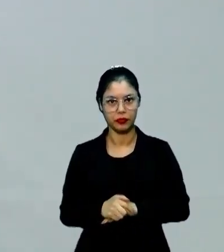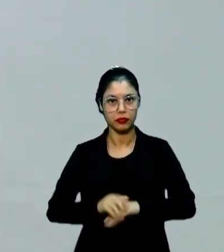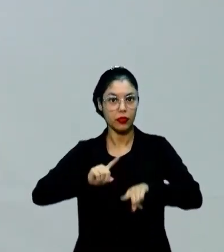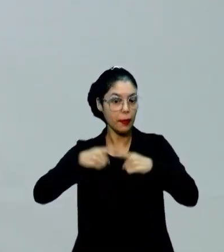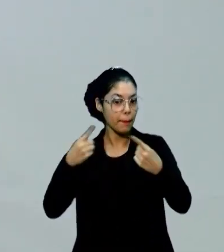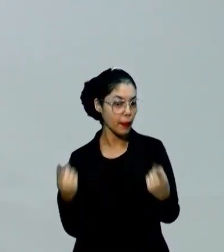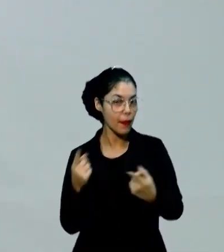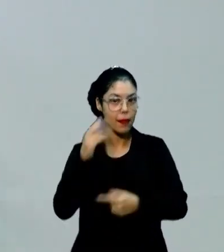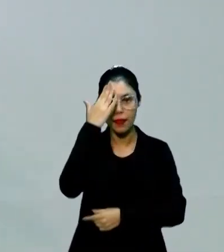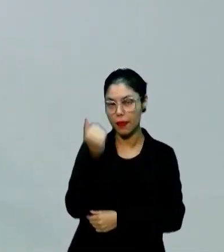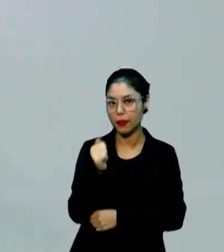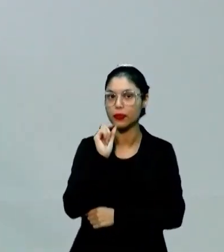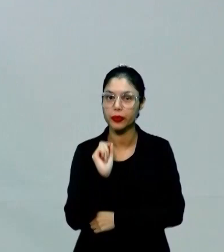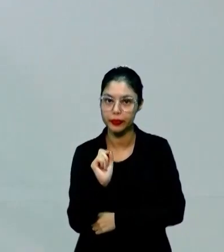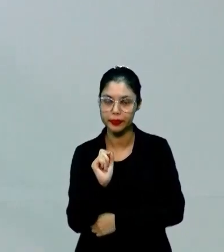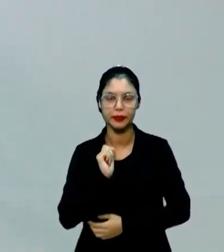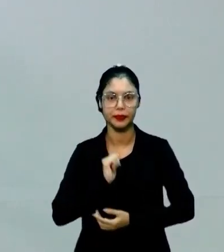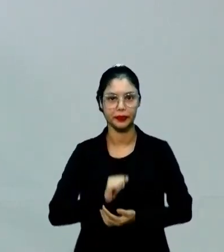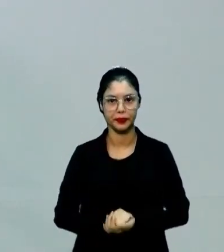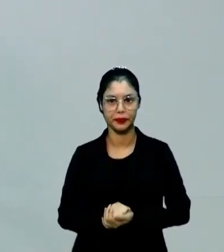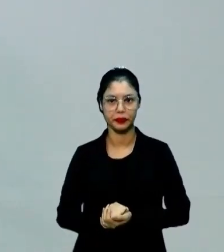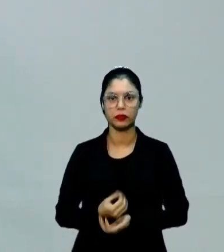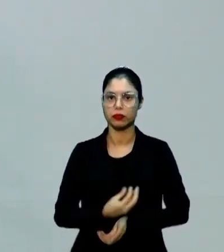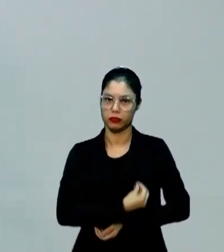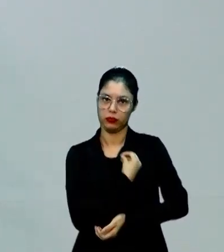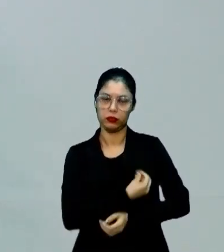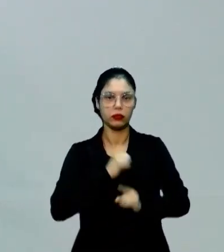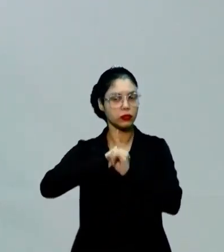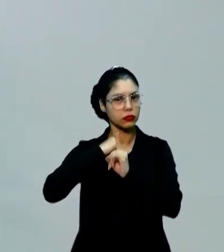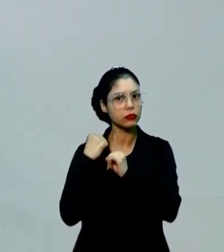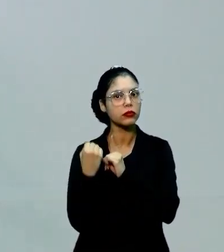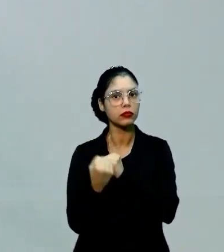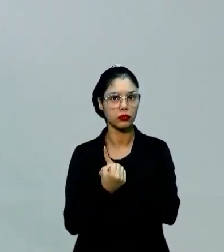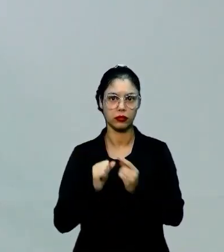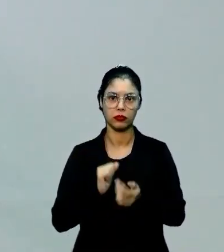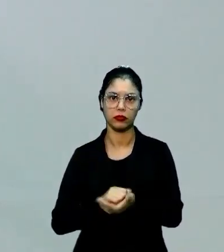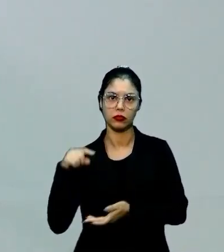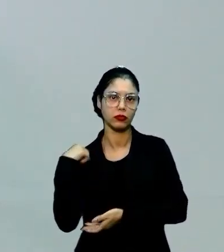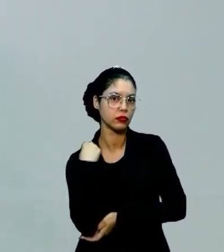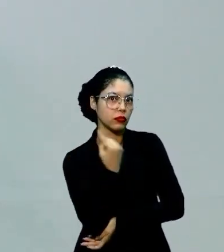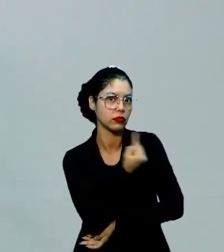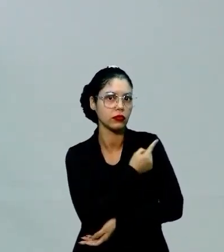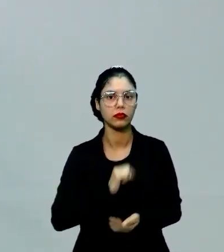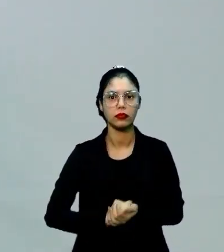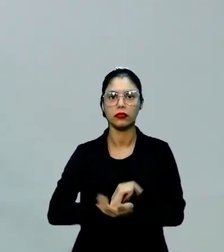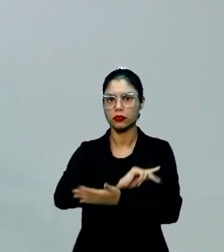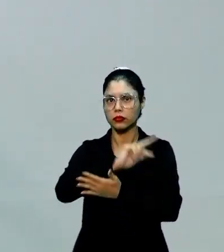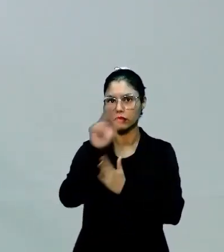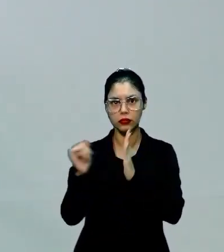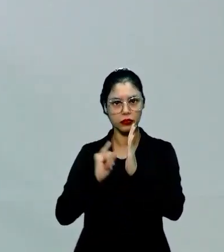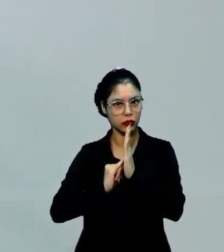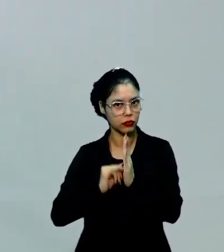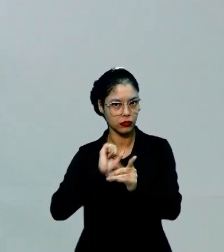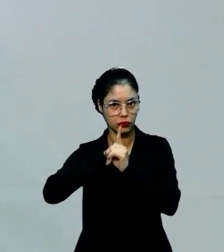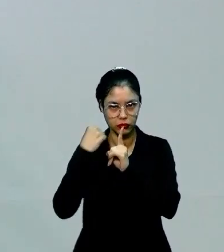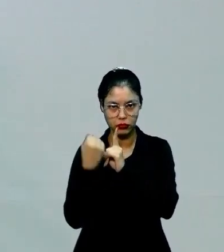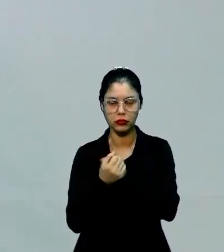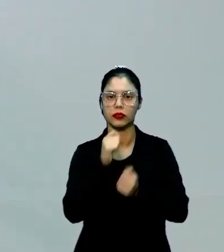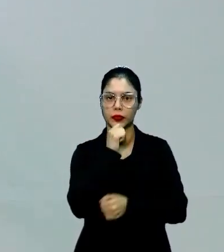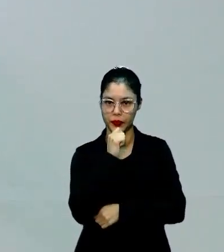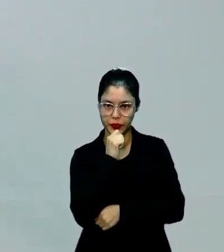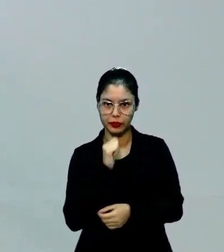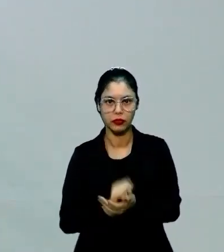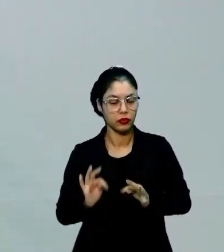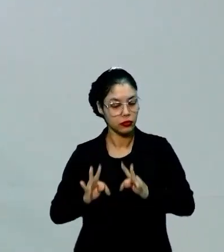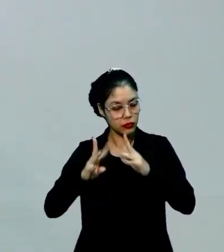nós sabemos que na vida em sociedade nós temos as instituições sociais, nós temos